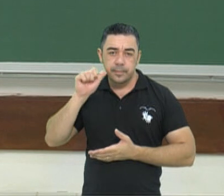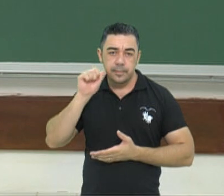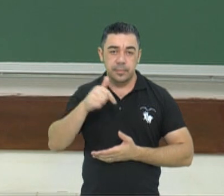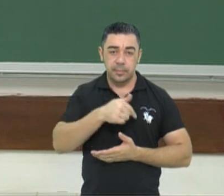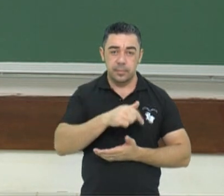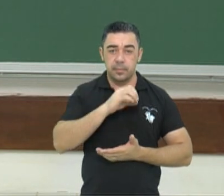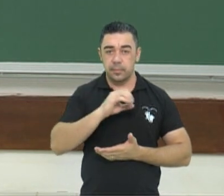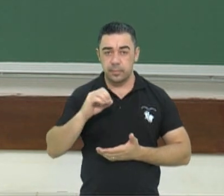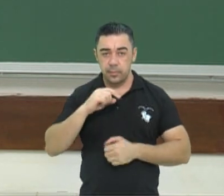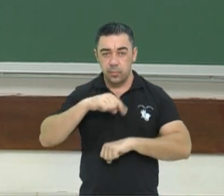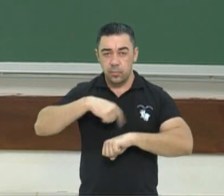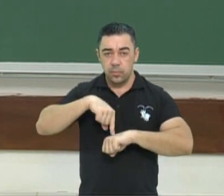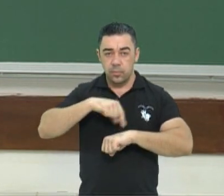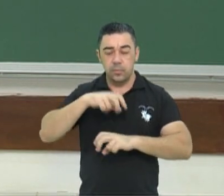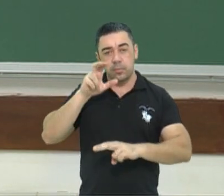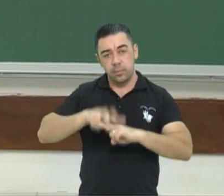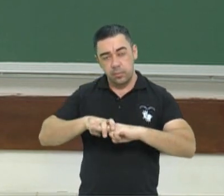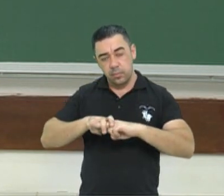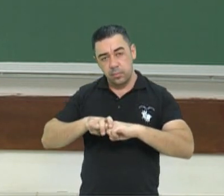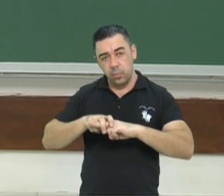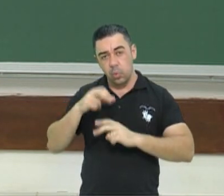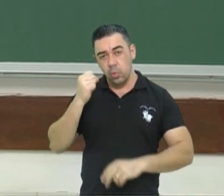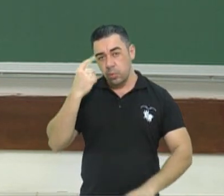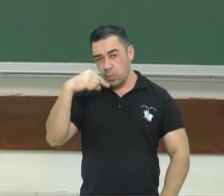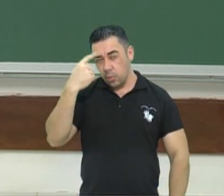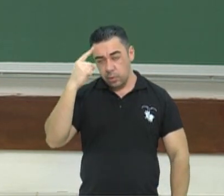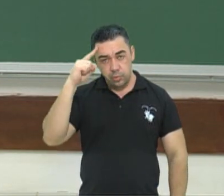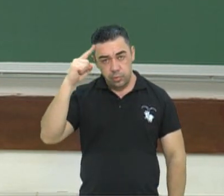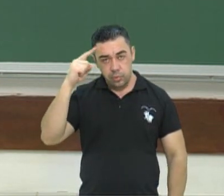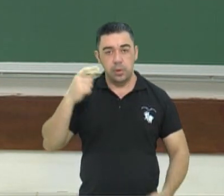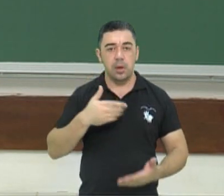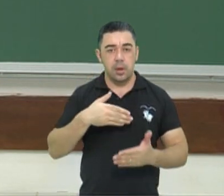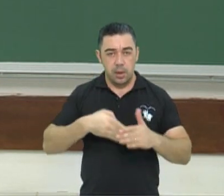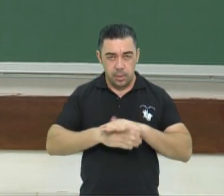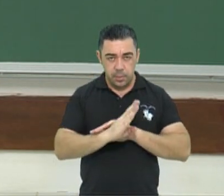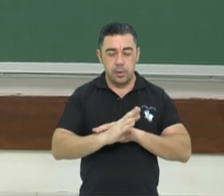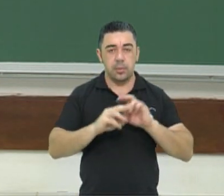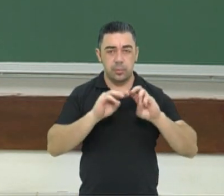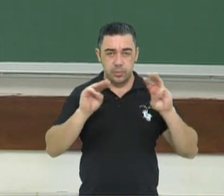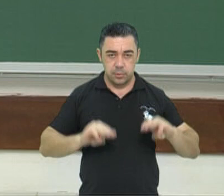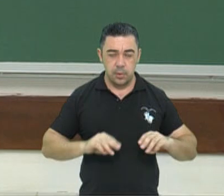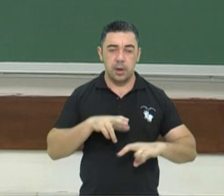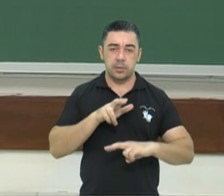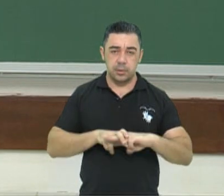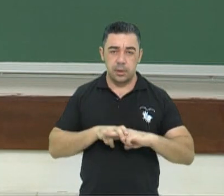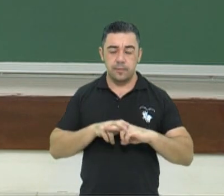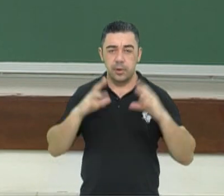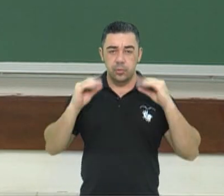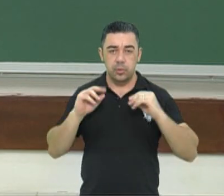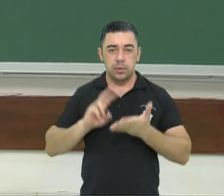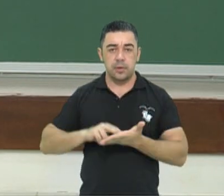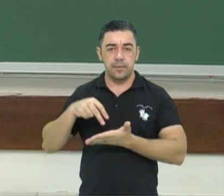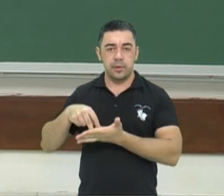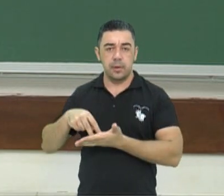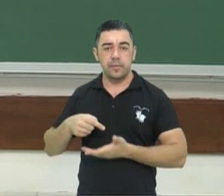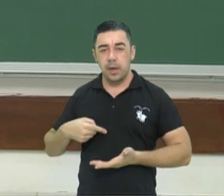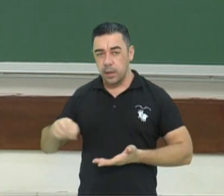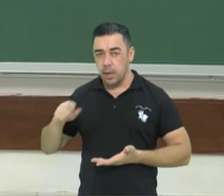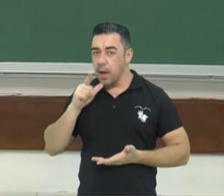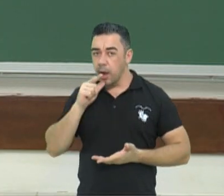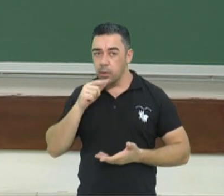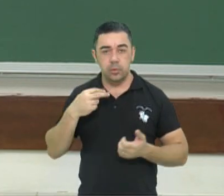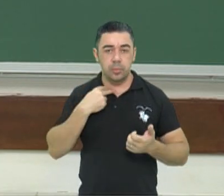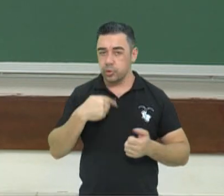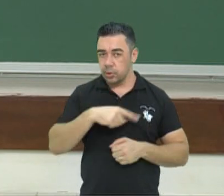700 horas sentada nessa cadeira, 8 horas por dia. Abria o museu, ela sentava, fechava o museu de noite, ela levantava. Só podia tomar água, ela não ia no banheiro, não